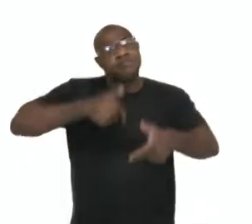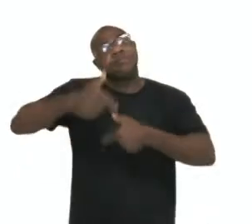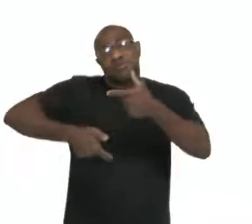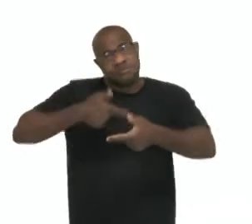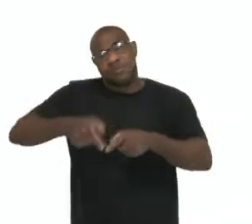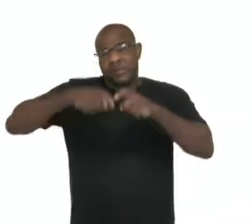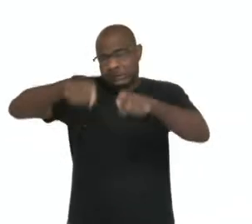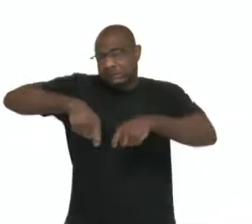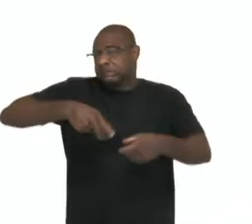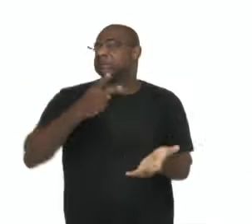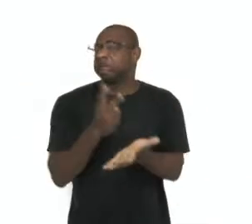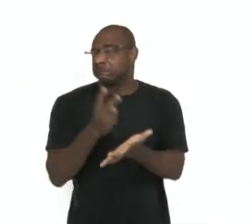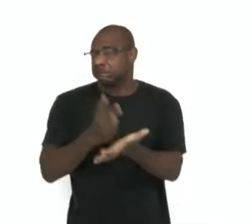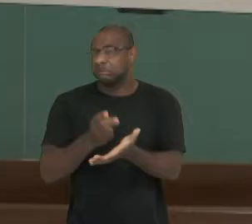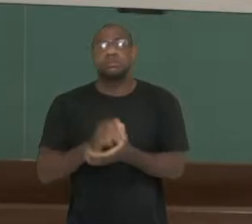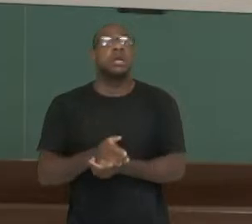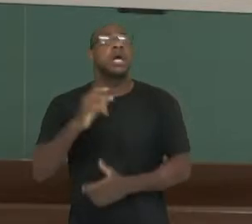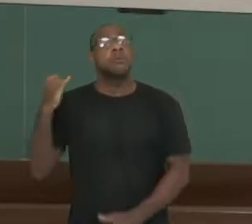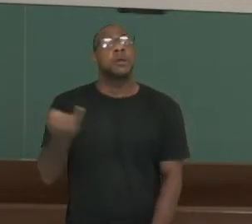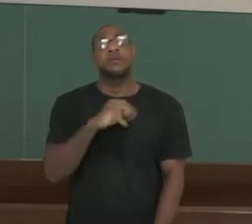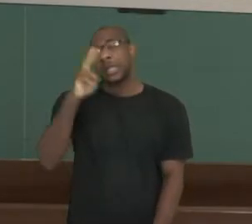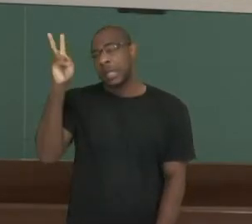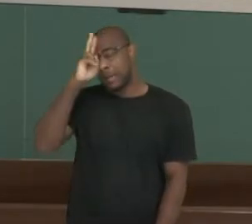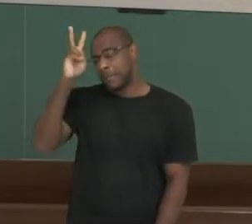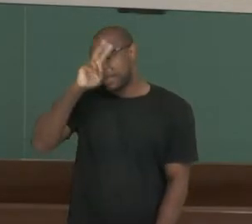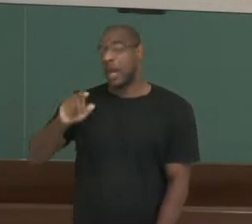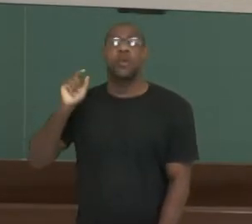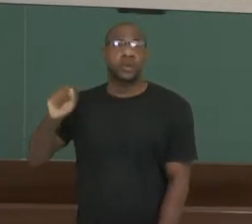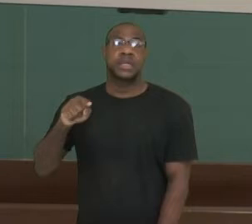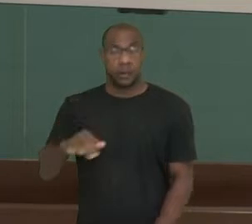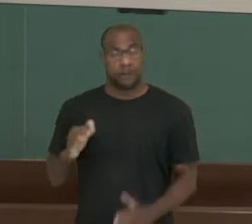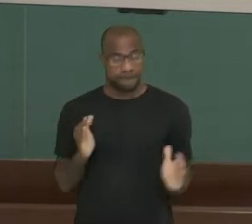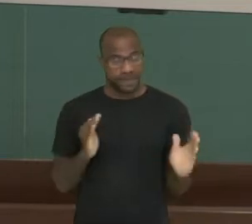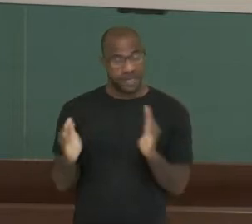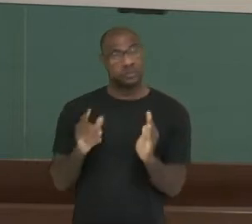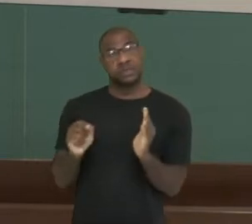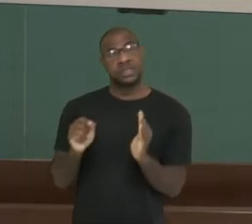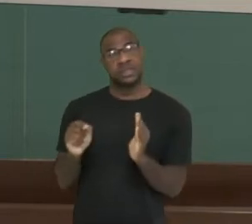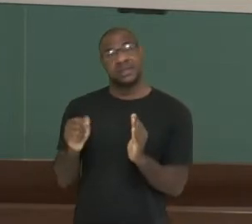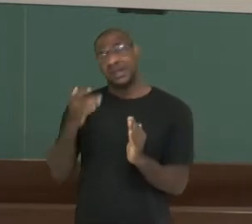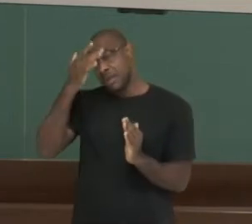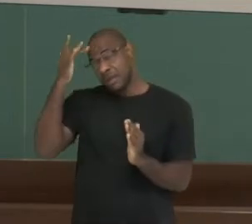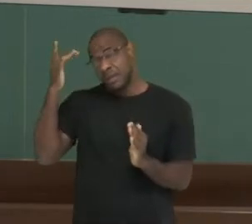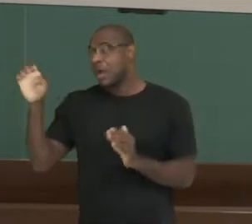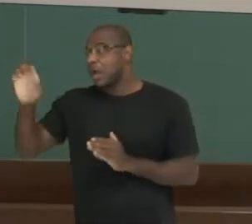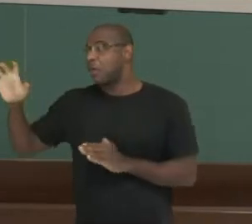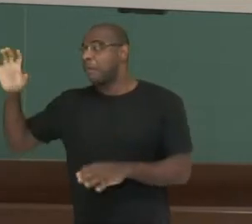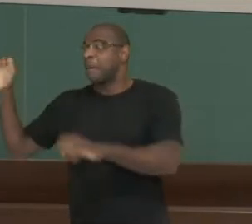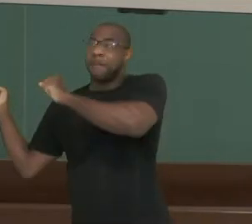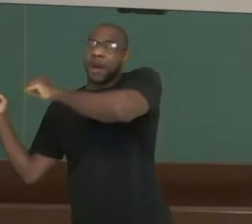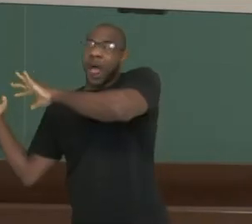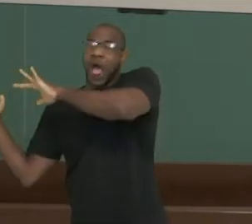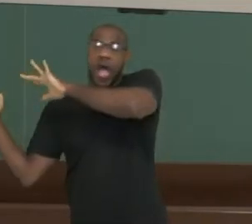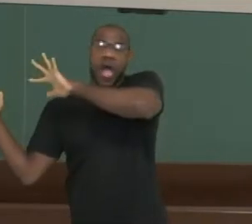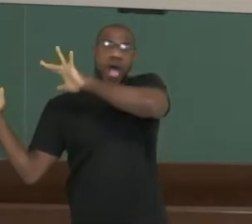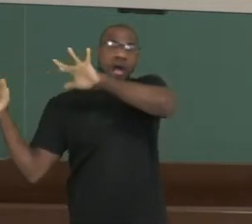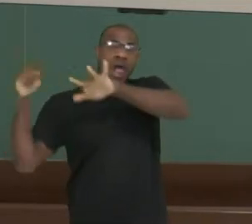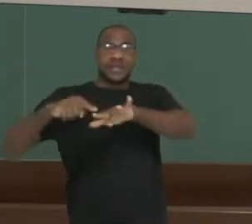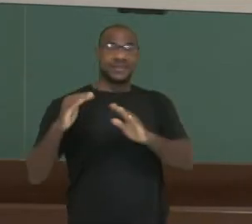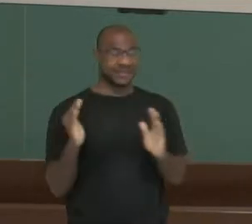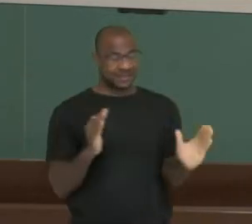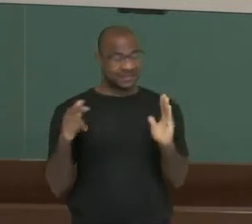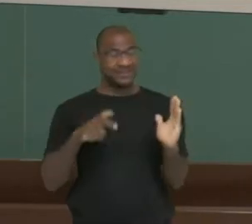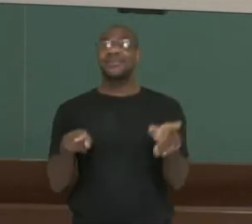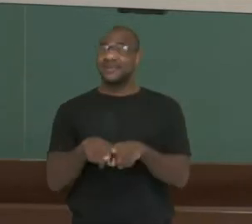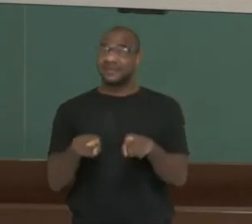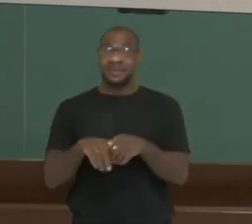trabalho. É importante a gente também lembrar que é nesse momento que os imigrantes europeus estão vindo para o Brasil. E